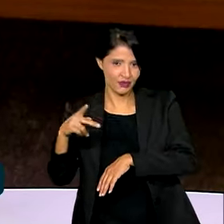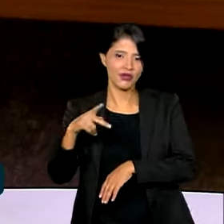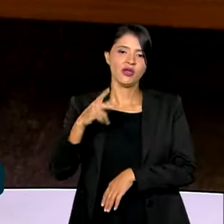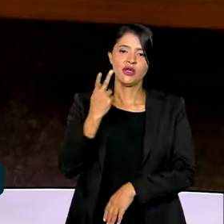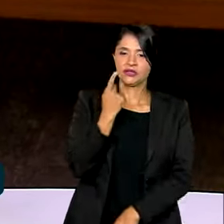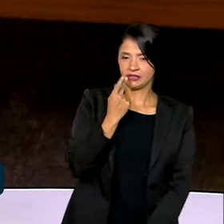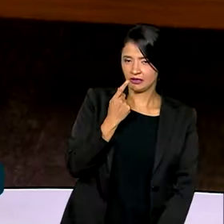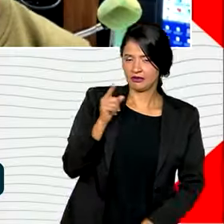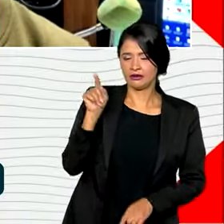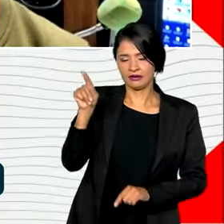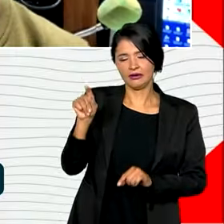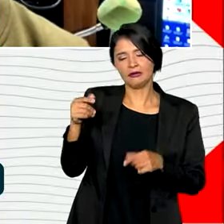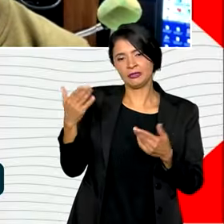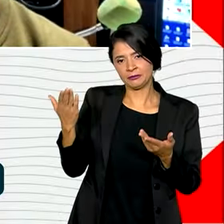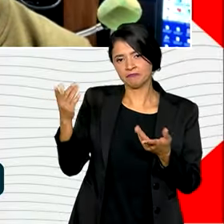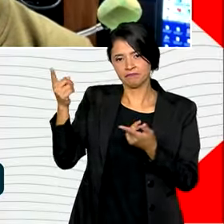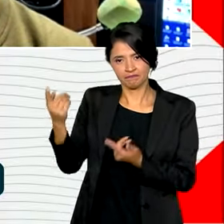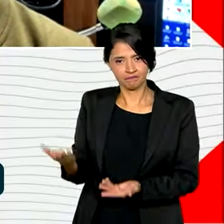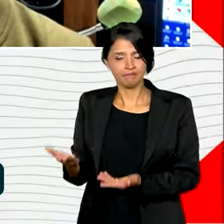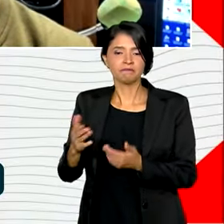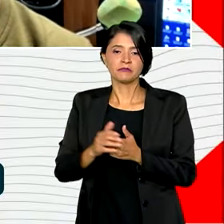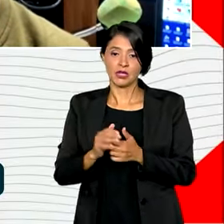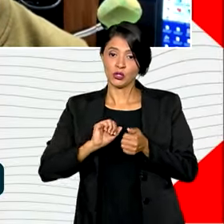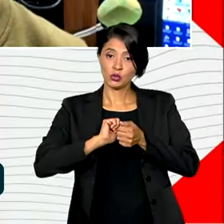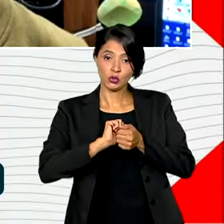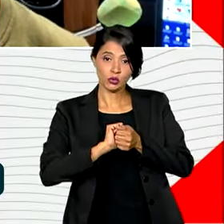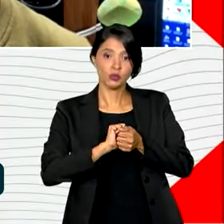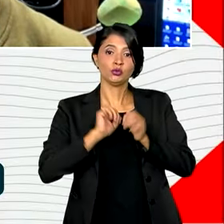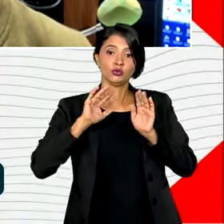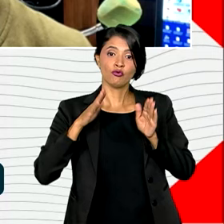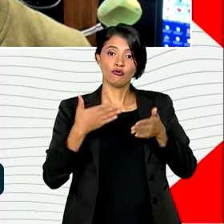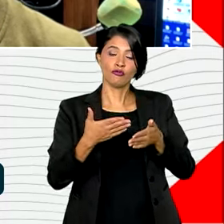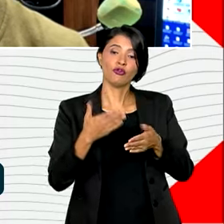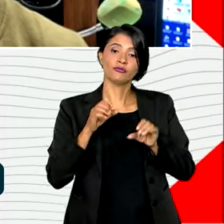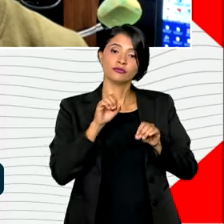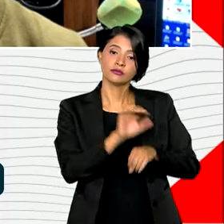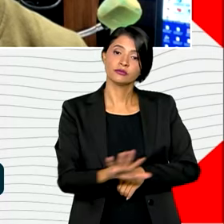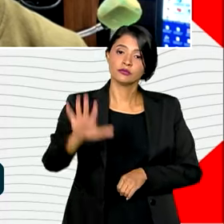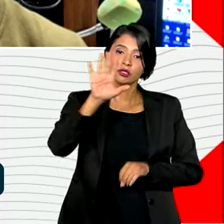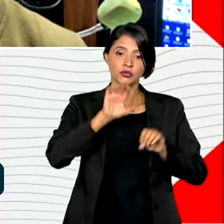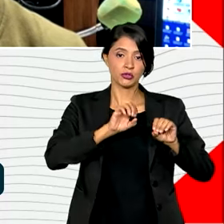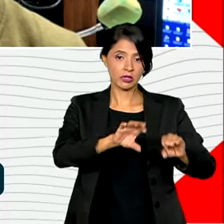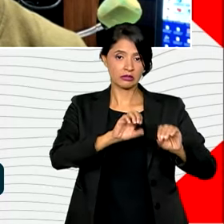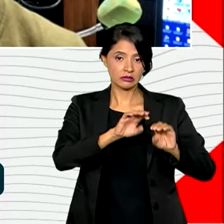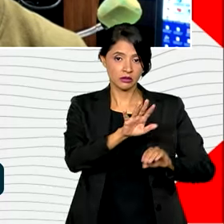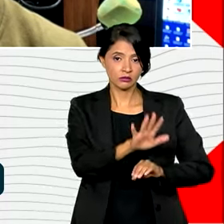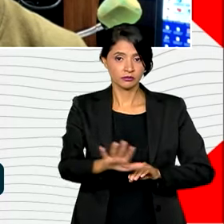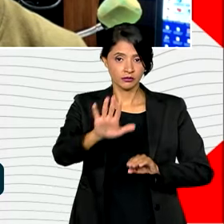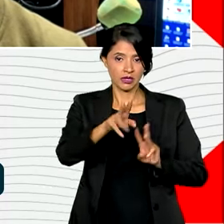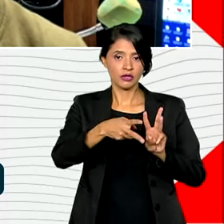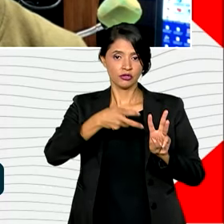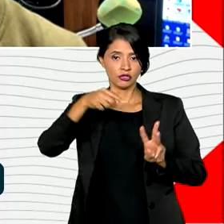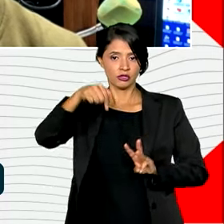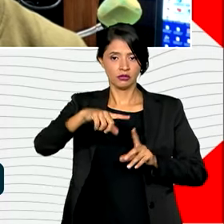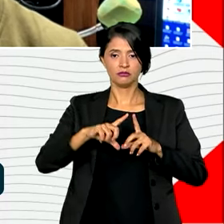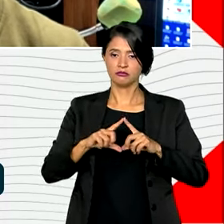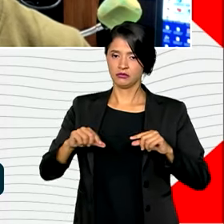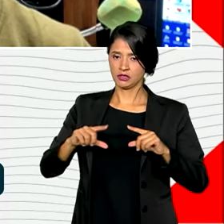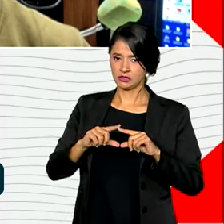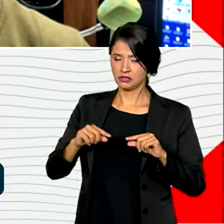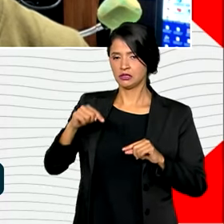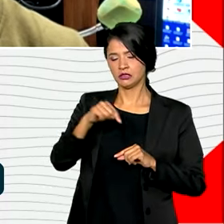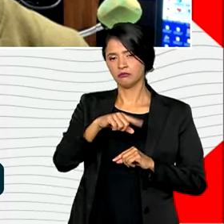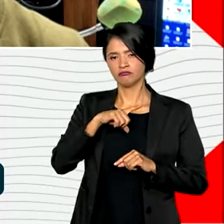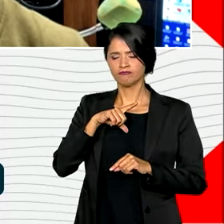Ceará, e junto com o Fórum Nacional de Educação Escolar Indígena, aqui em Brasília, né,